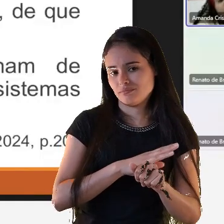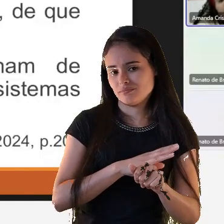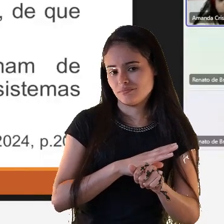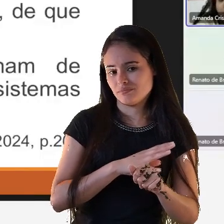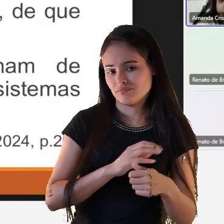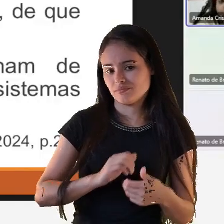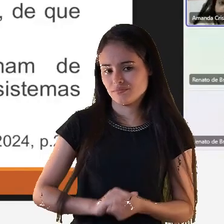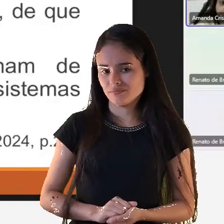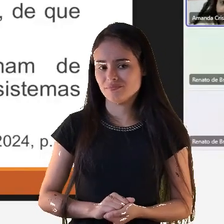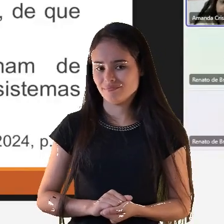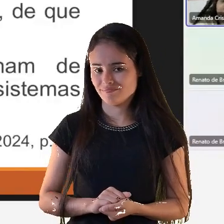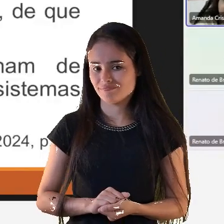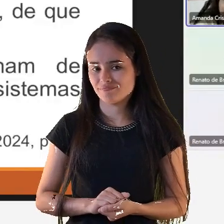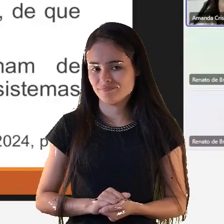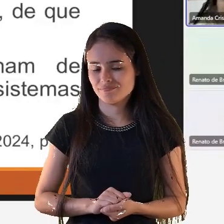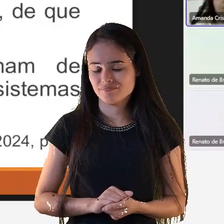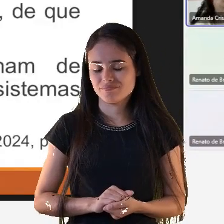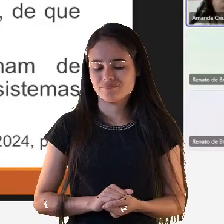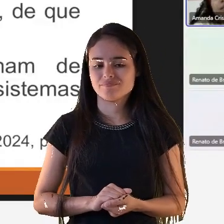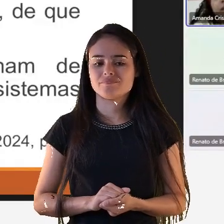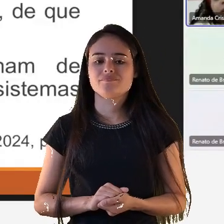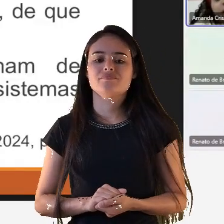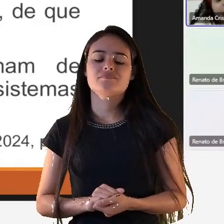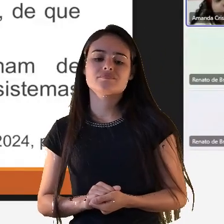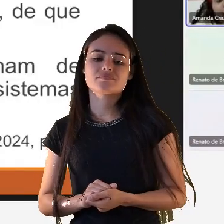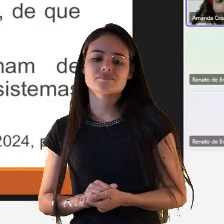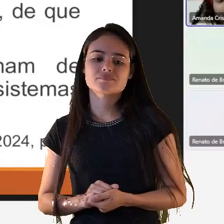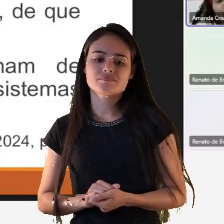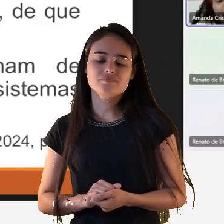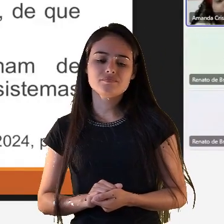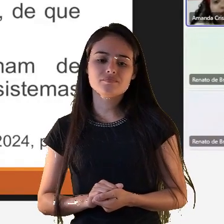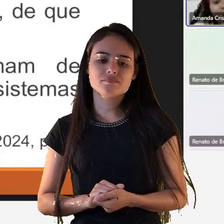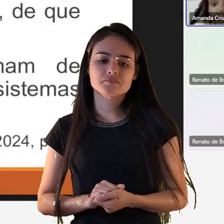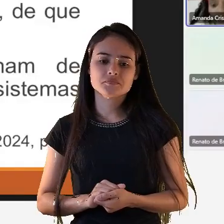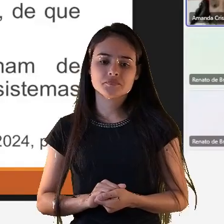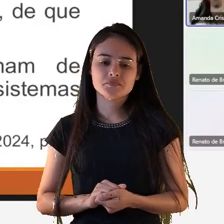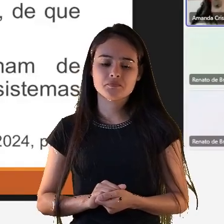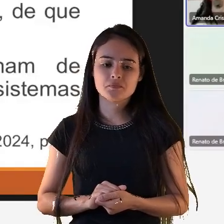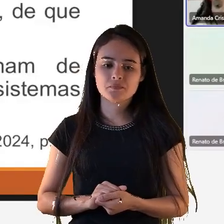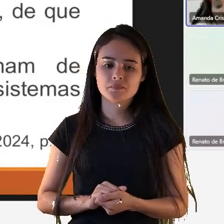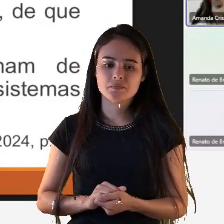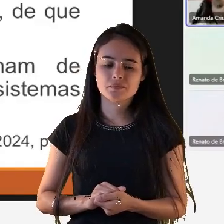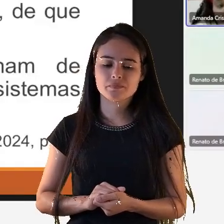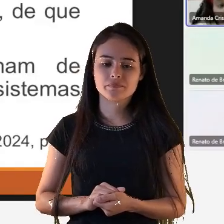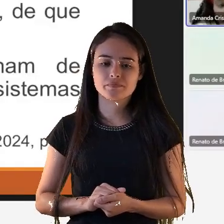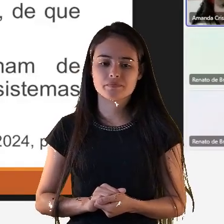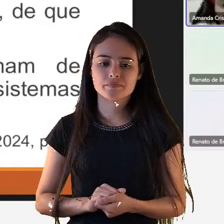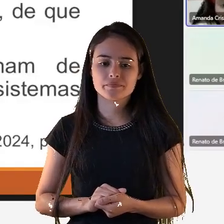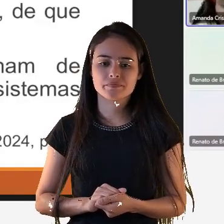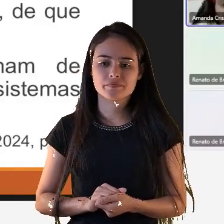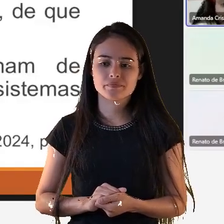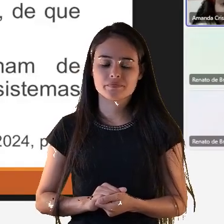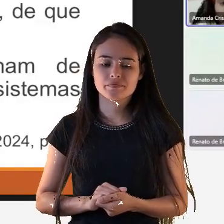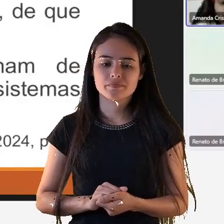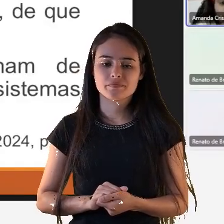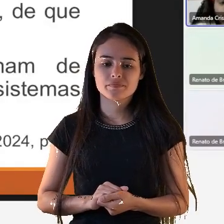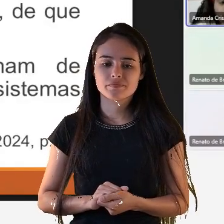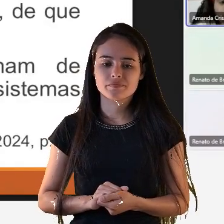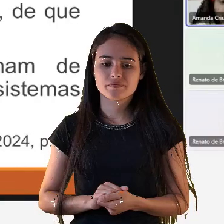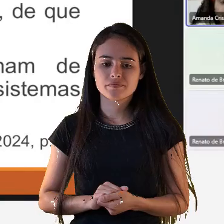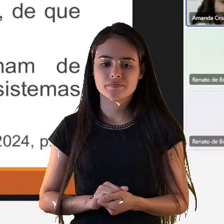Agora que tinha que pagar, aí as pessoas negras já não eram mais